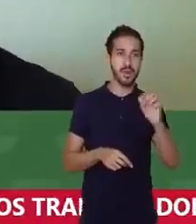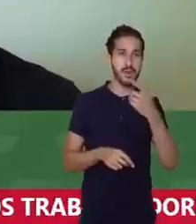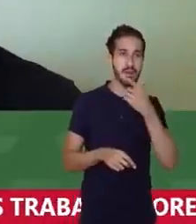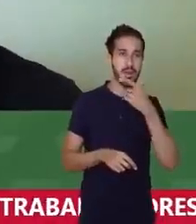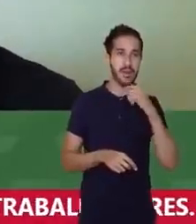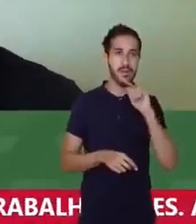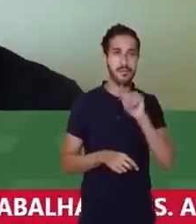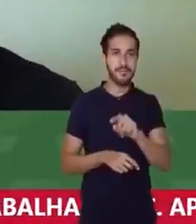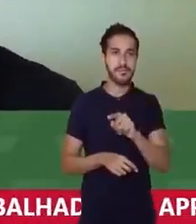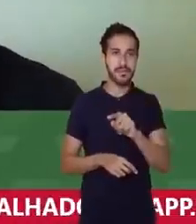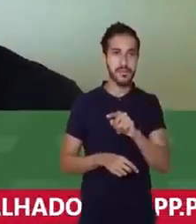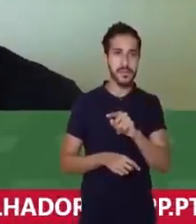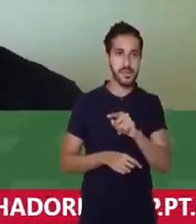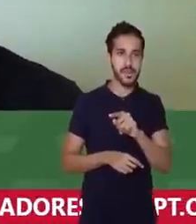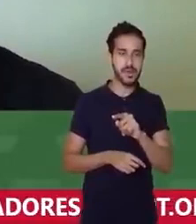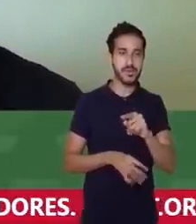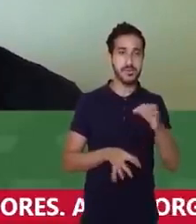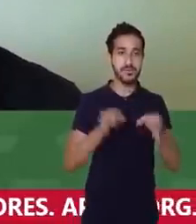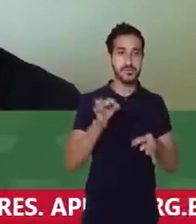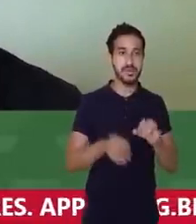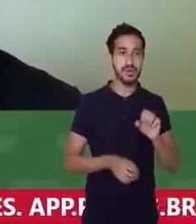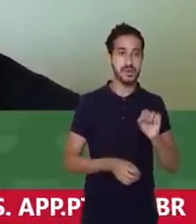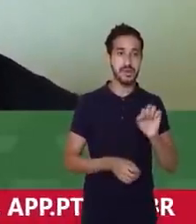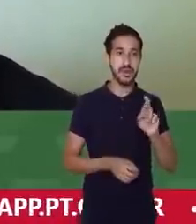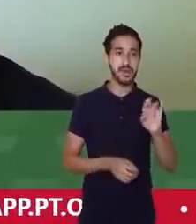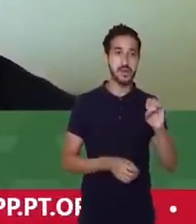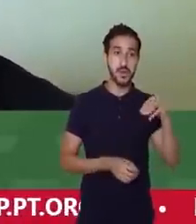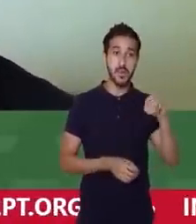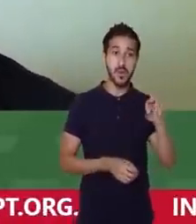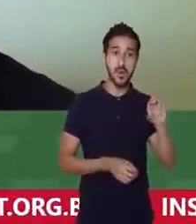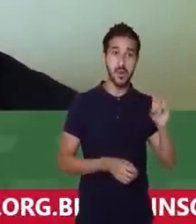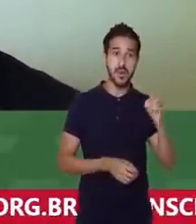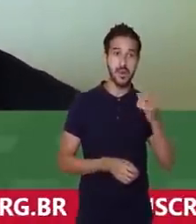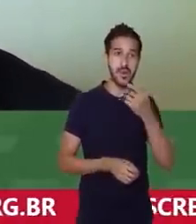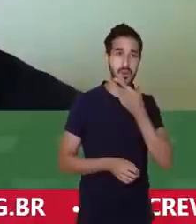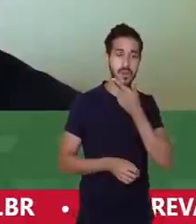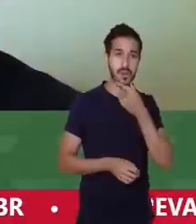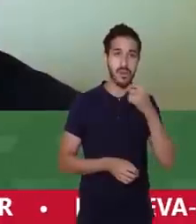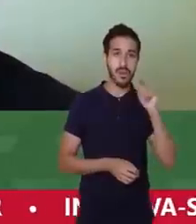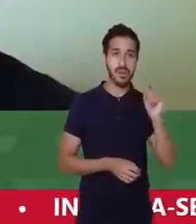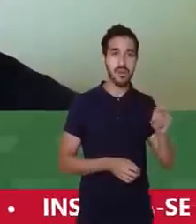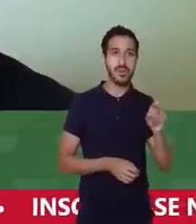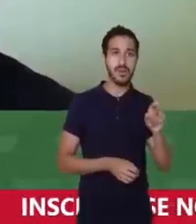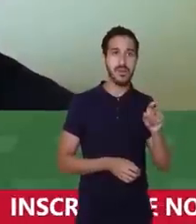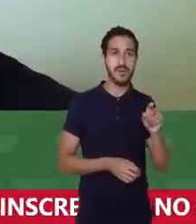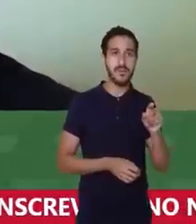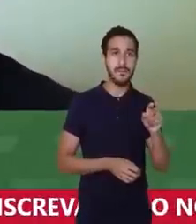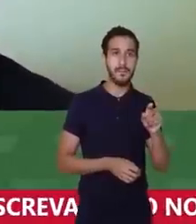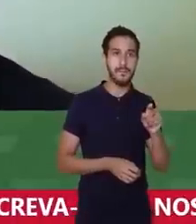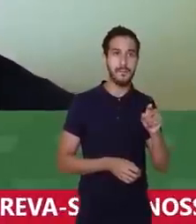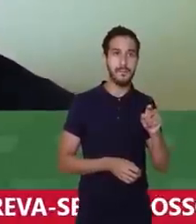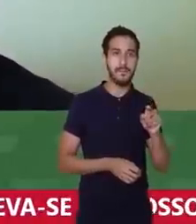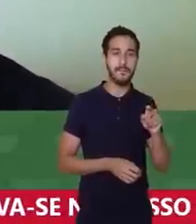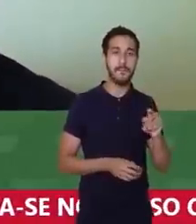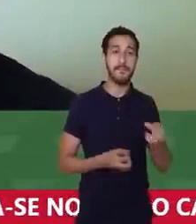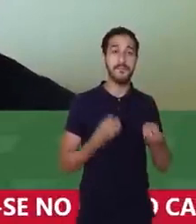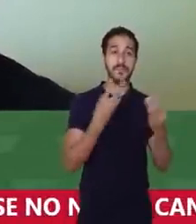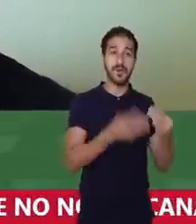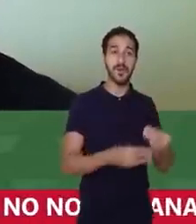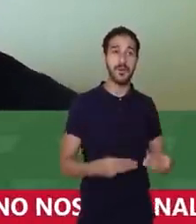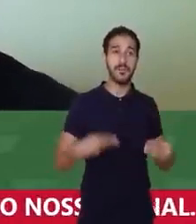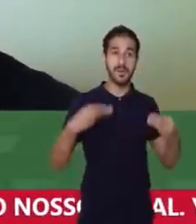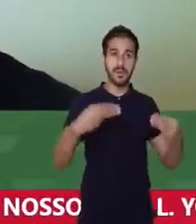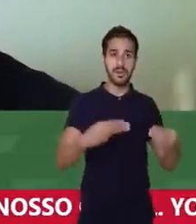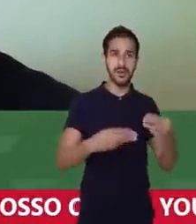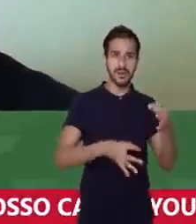né? O juiz Sérgio Moro foi contemplado com um Ministério da